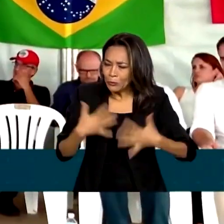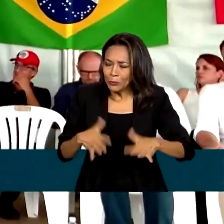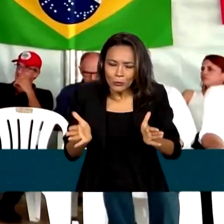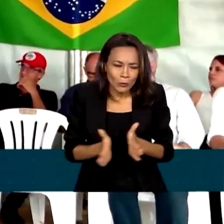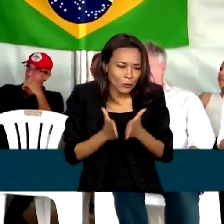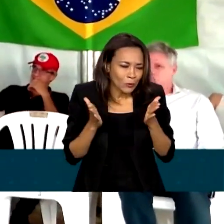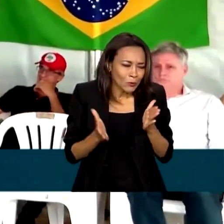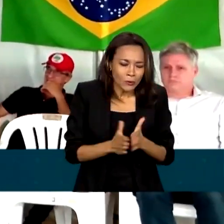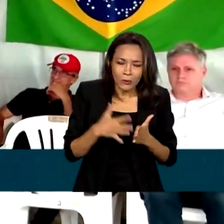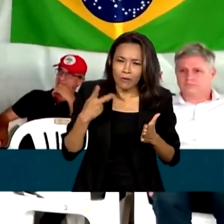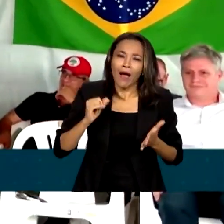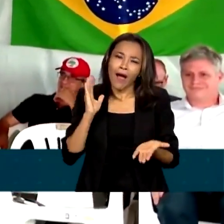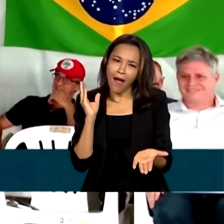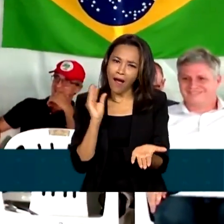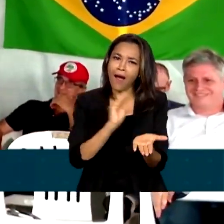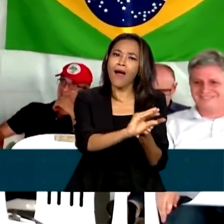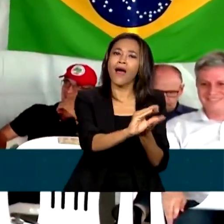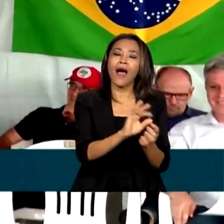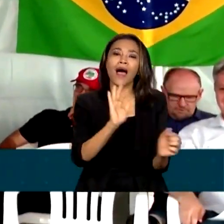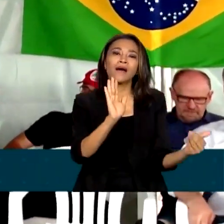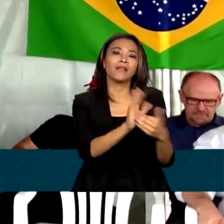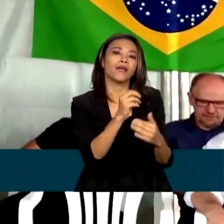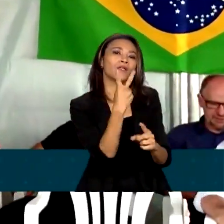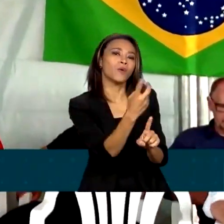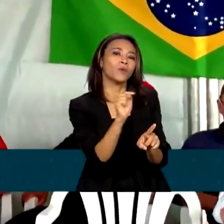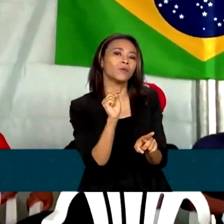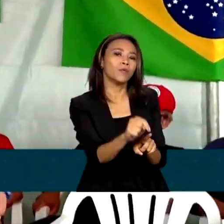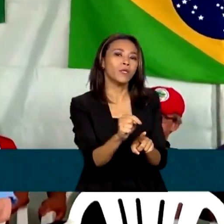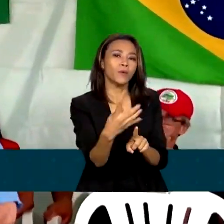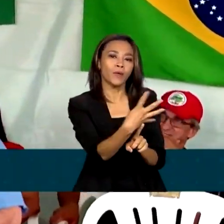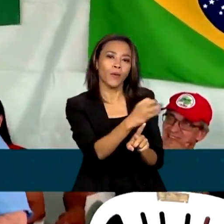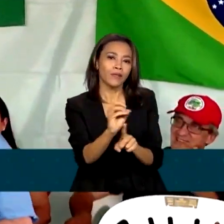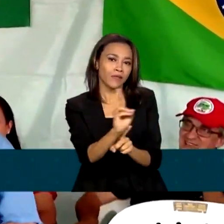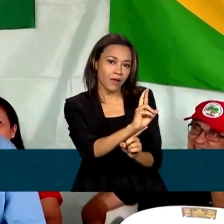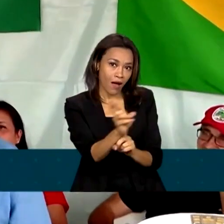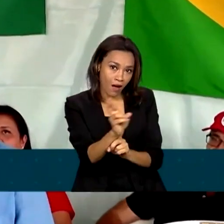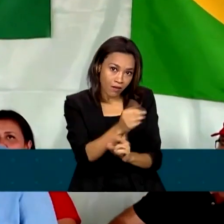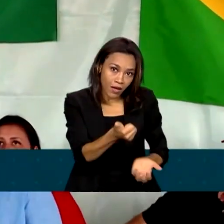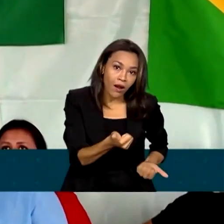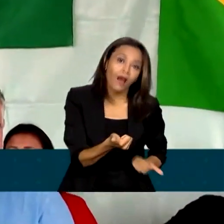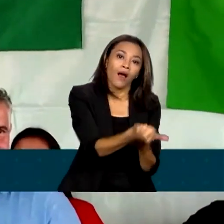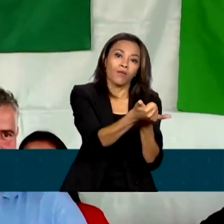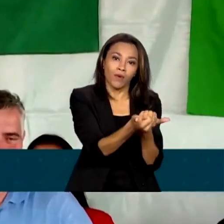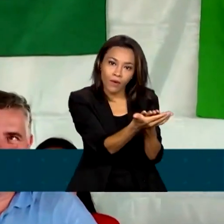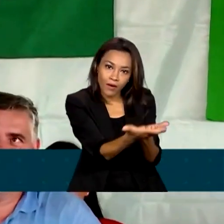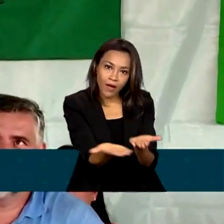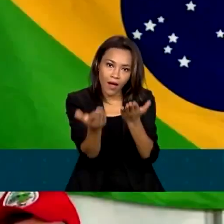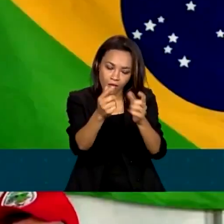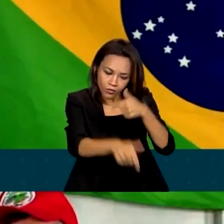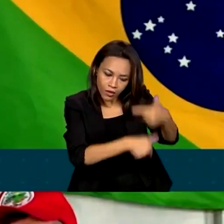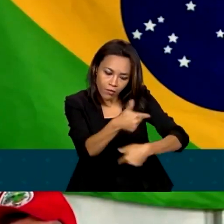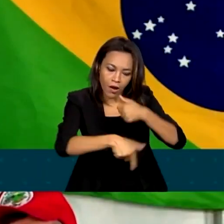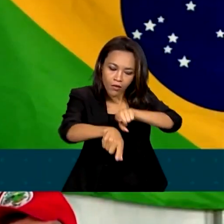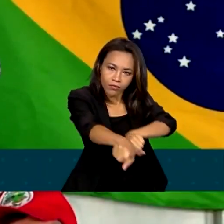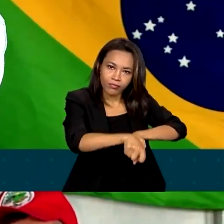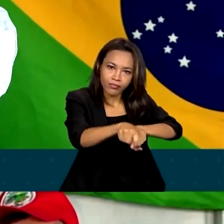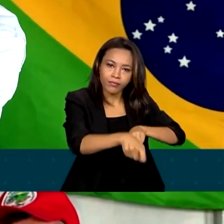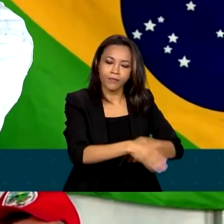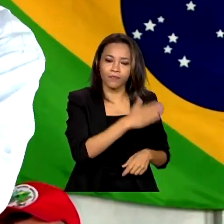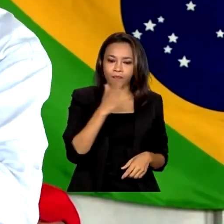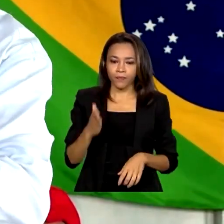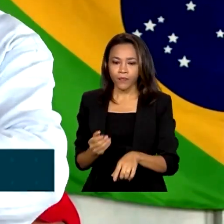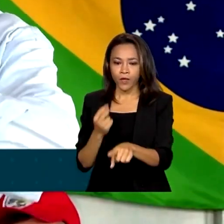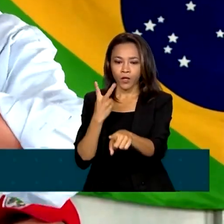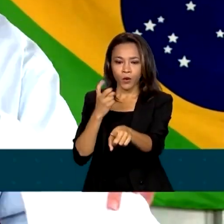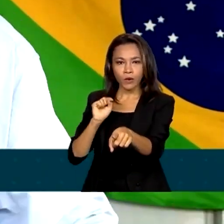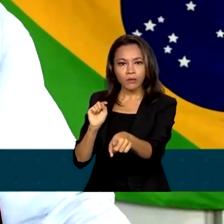vão receber até R$ 2.400 para recuperar a capacidade produtiva. R$ 2.400